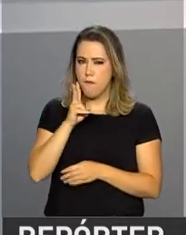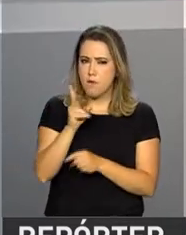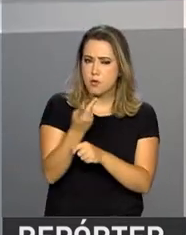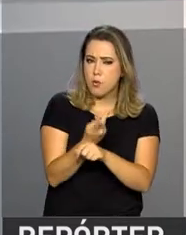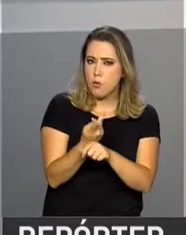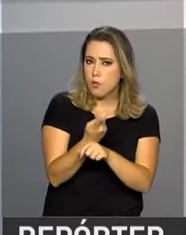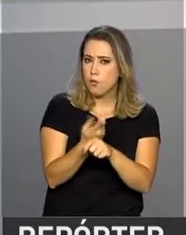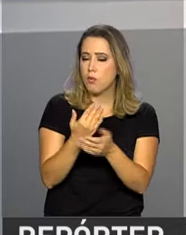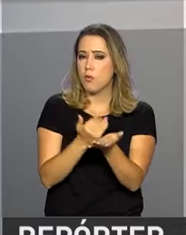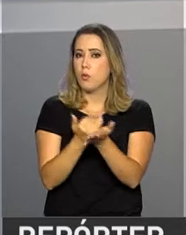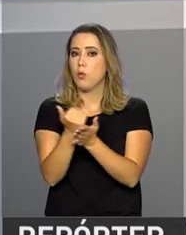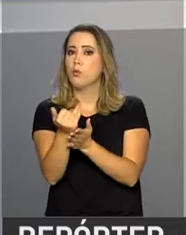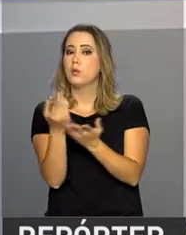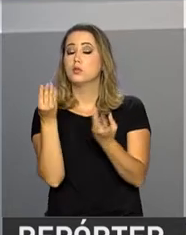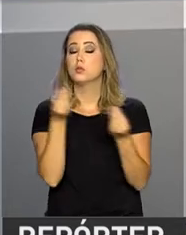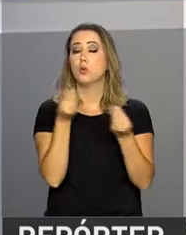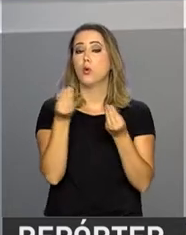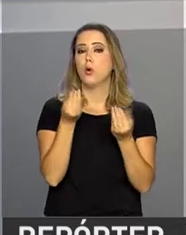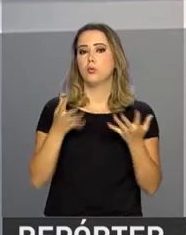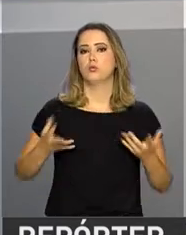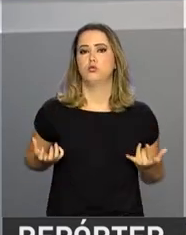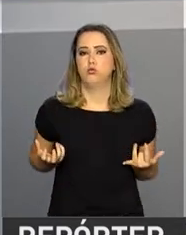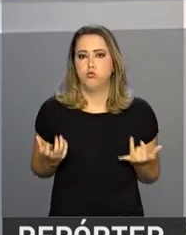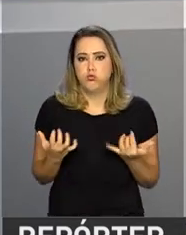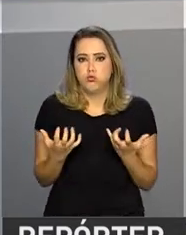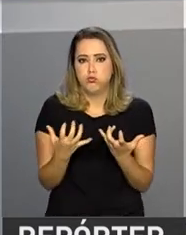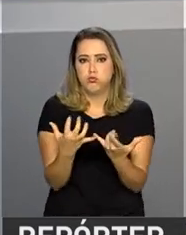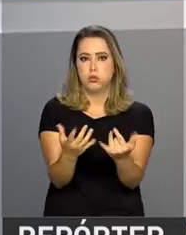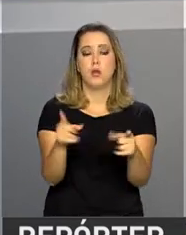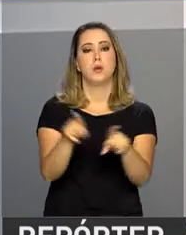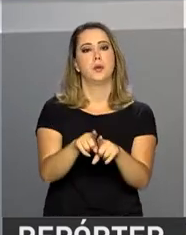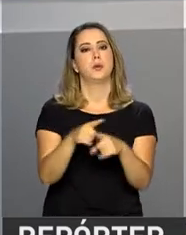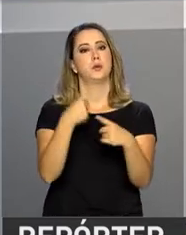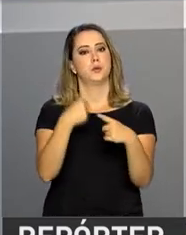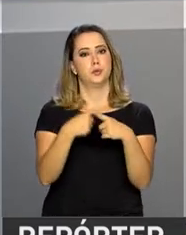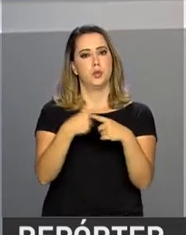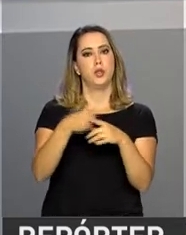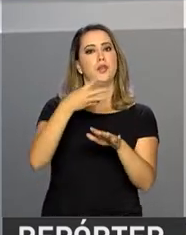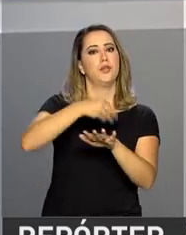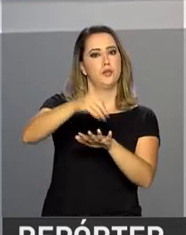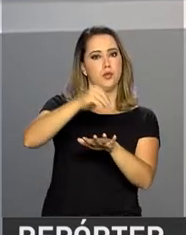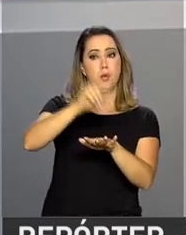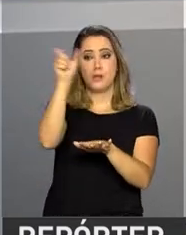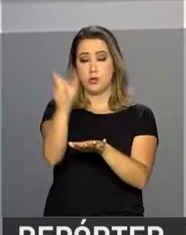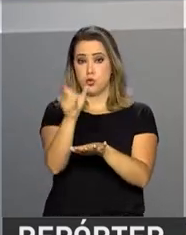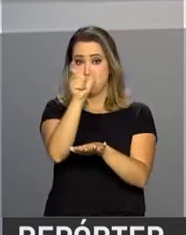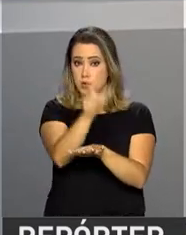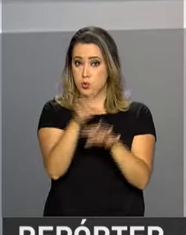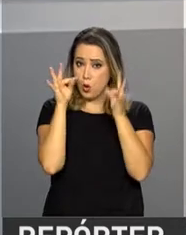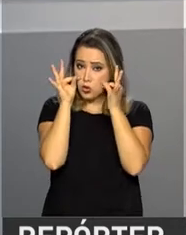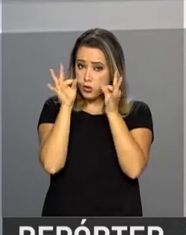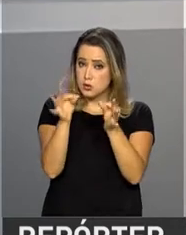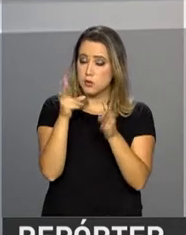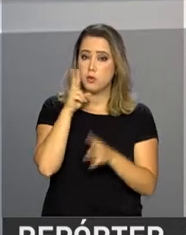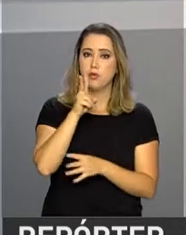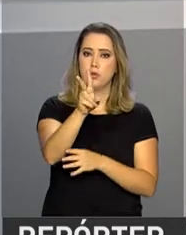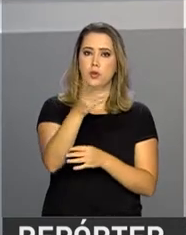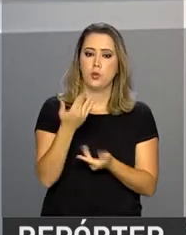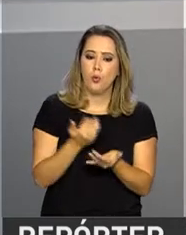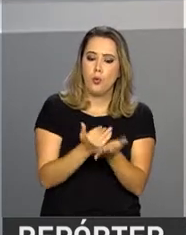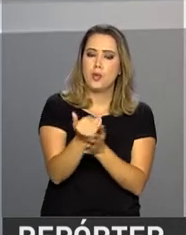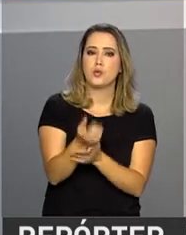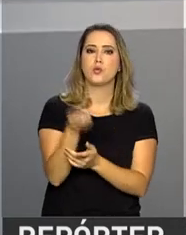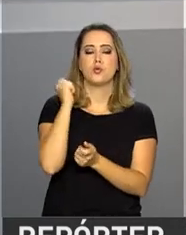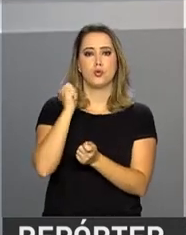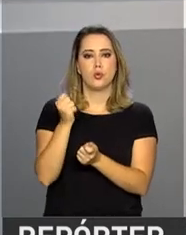do incêndio. Segundo o ministro, as características do fogo e informações de testemunhas apontam que o início das chamas